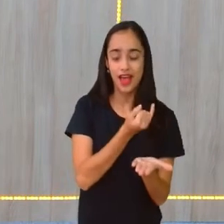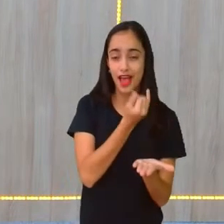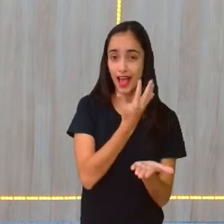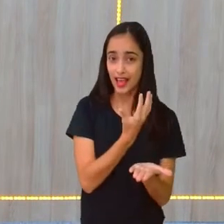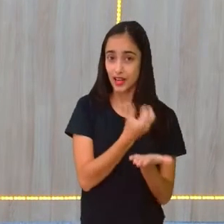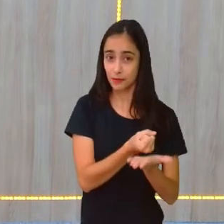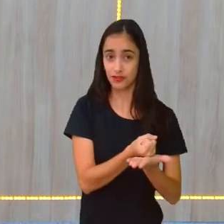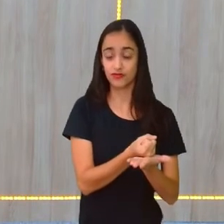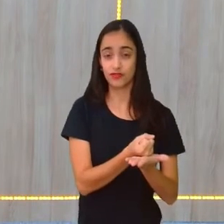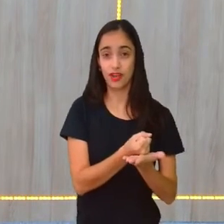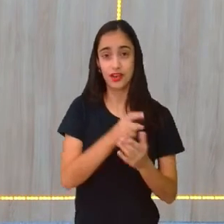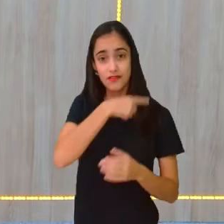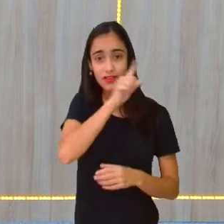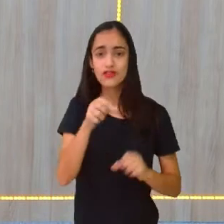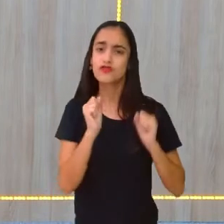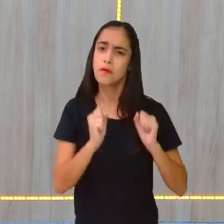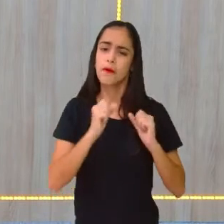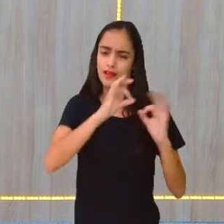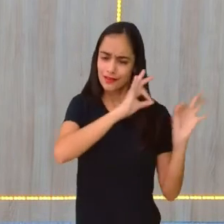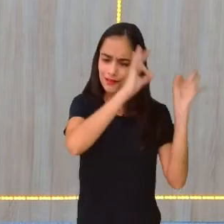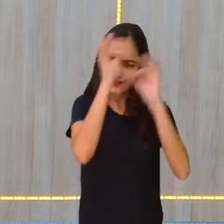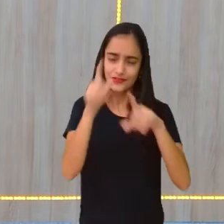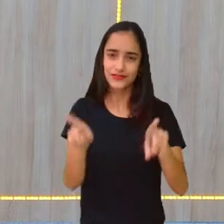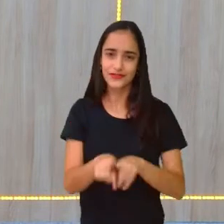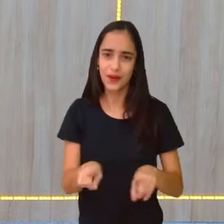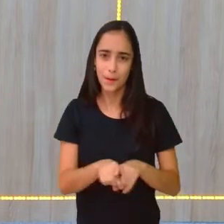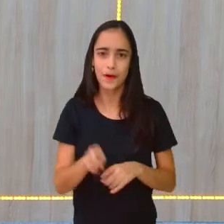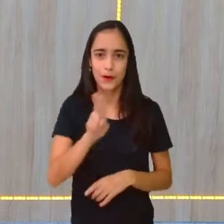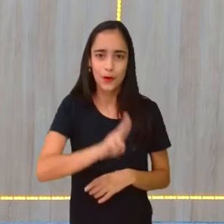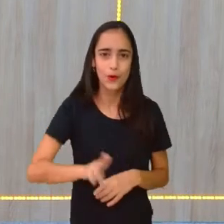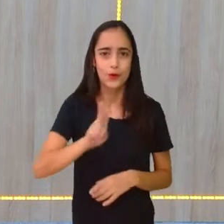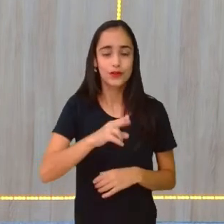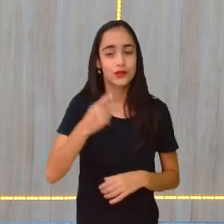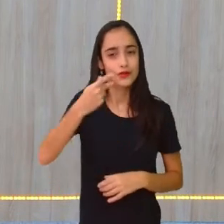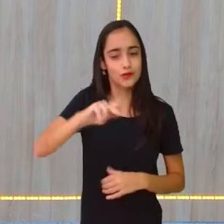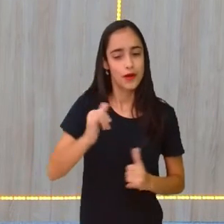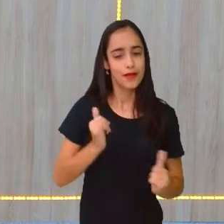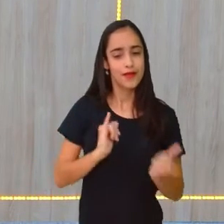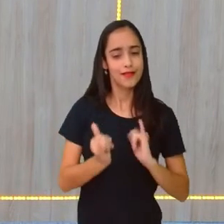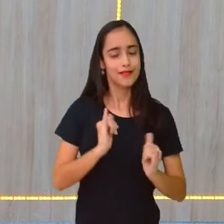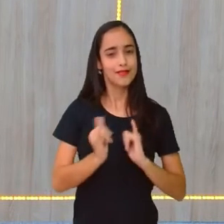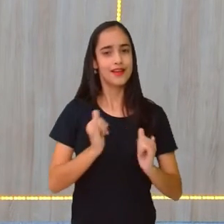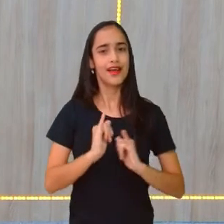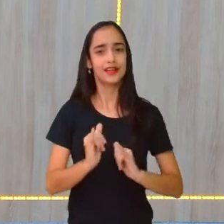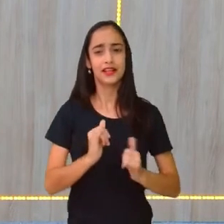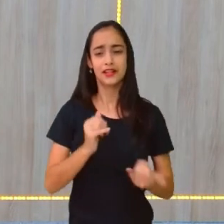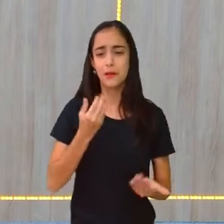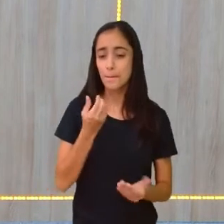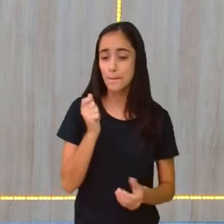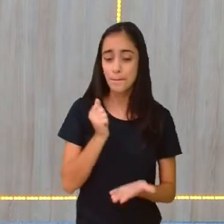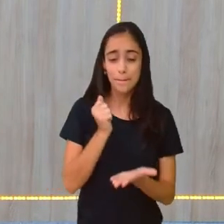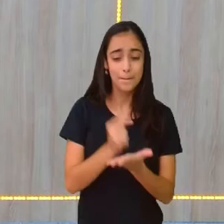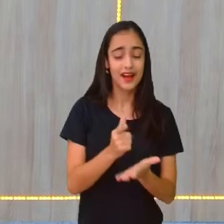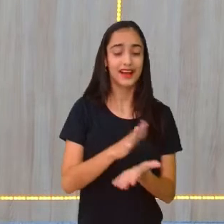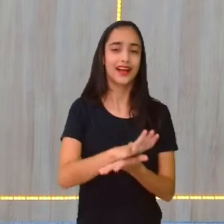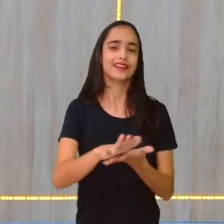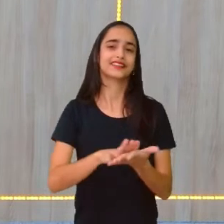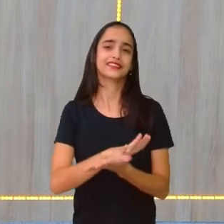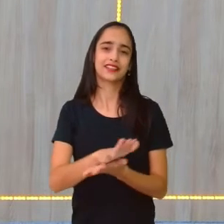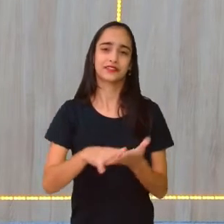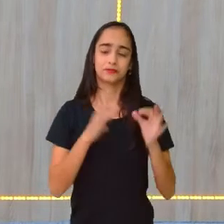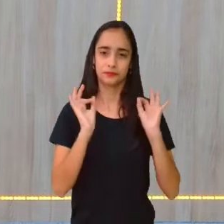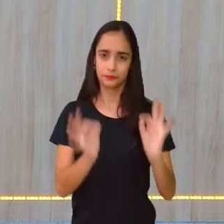ele com a sua internet financiada, não vai consumir do seu pacote de